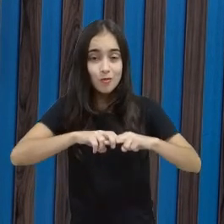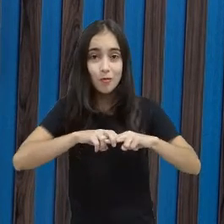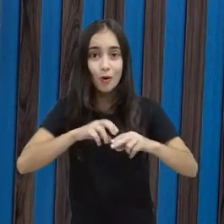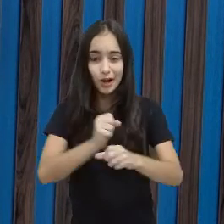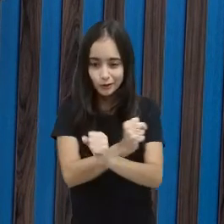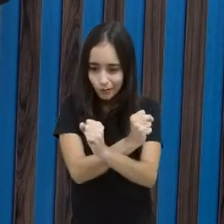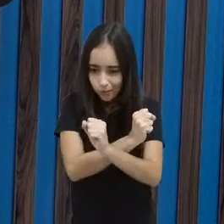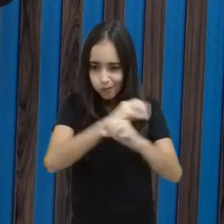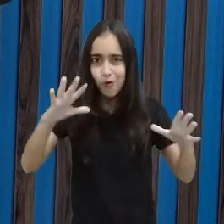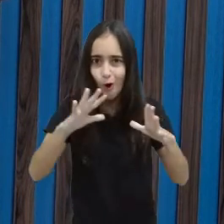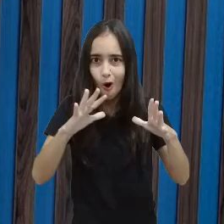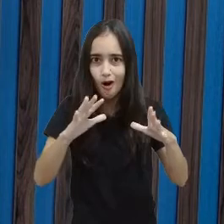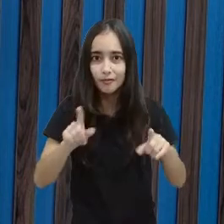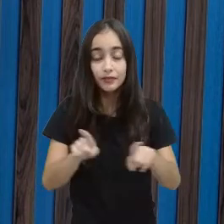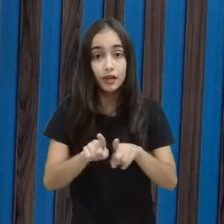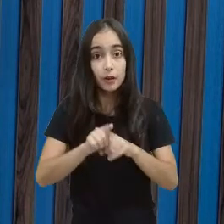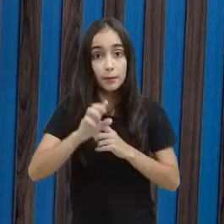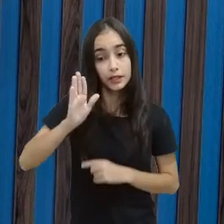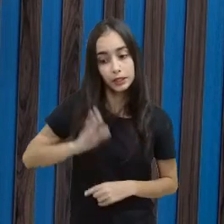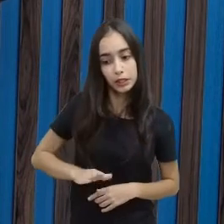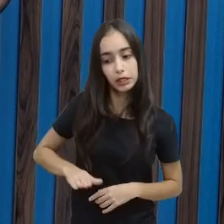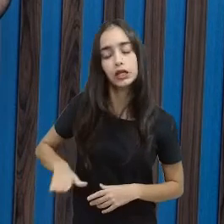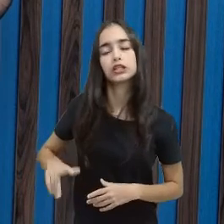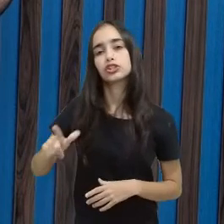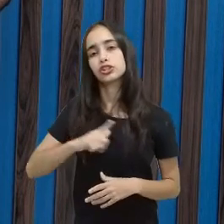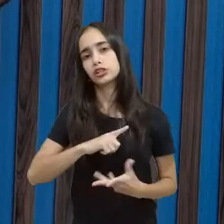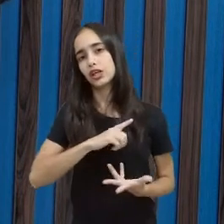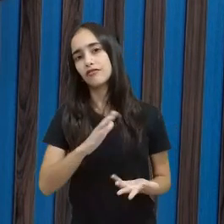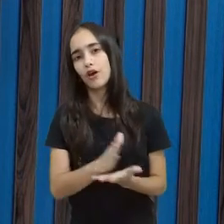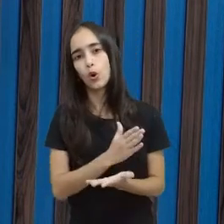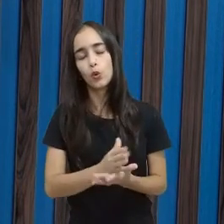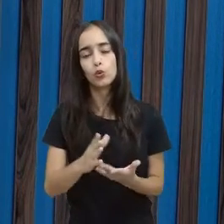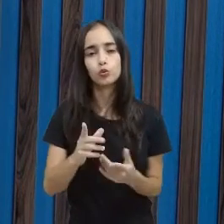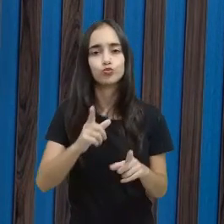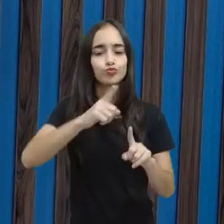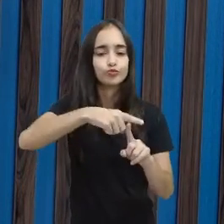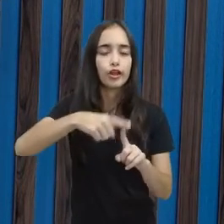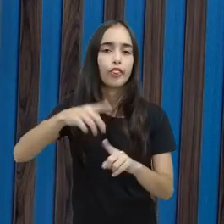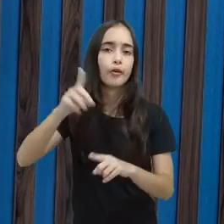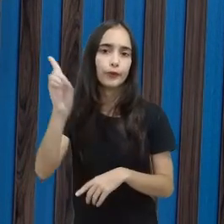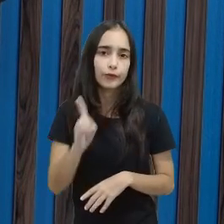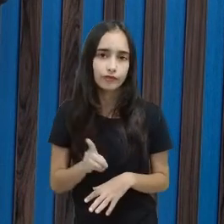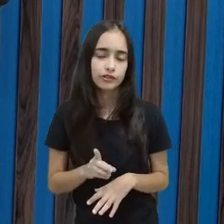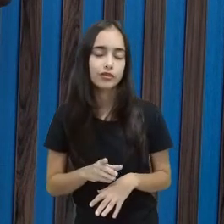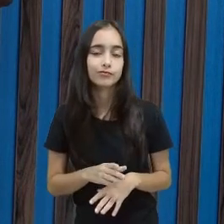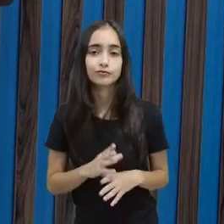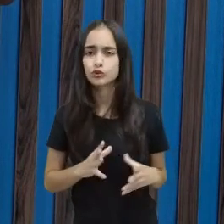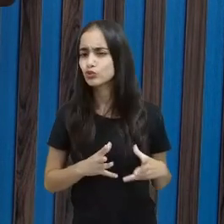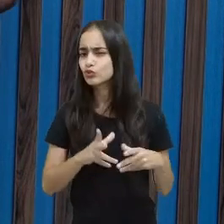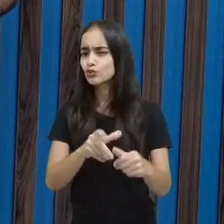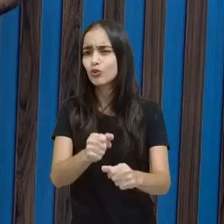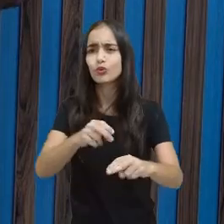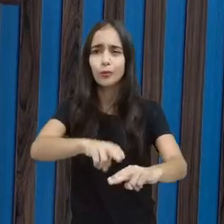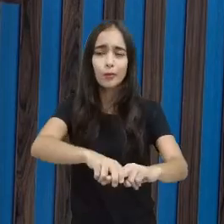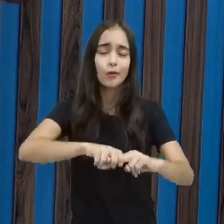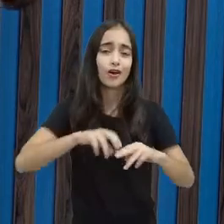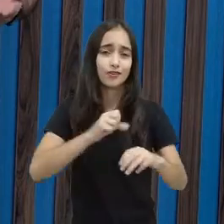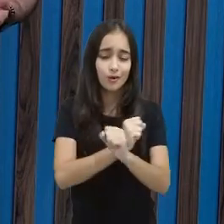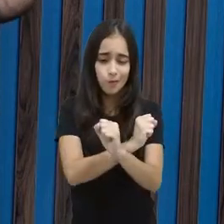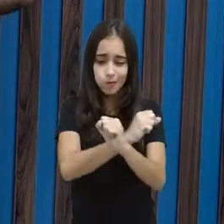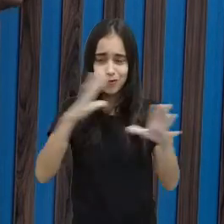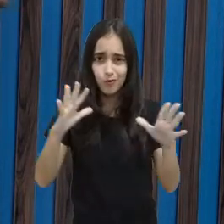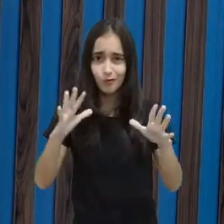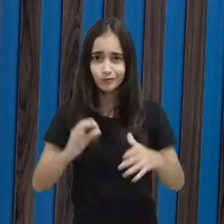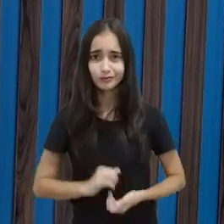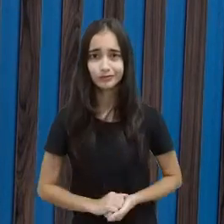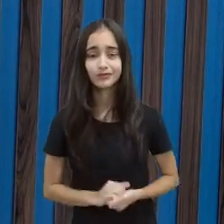radiação. Crianças que nasceram, né, com deformação e tudo em decorrência desse processo da radiação, né? Então, quais